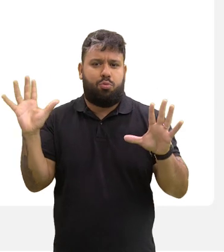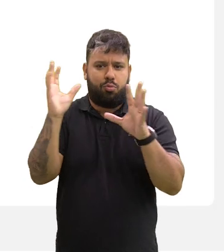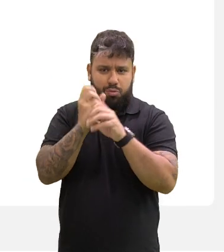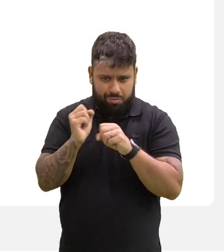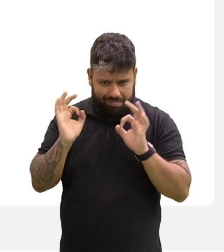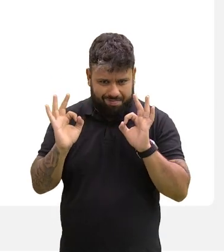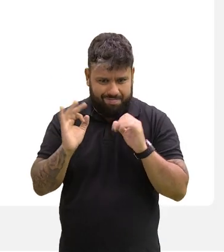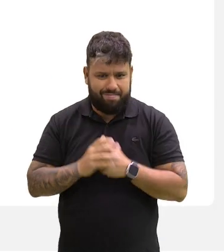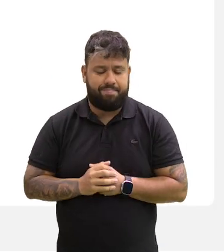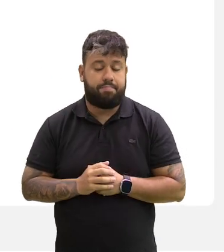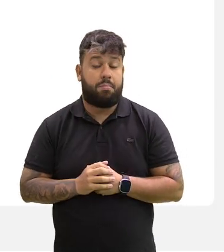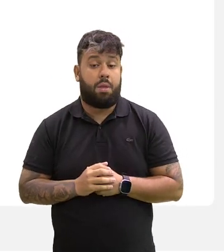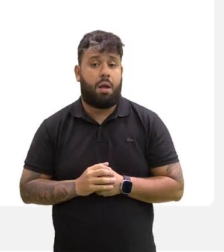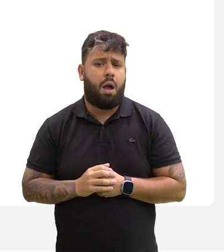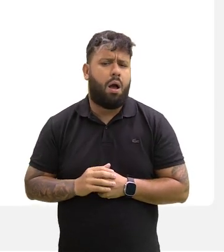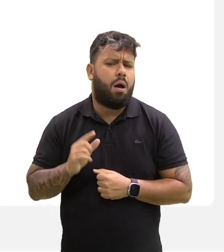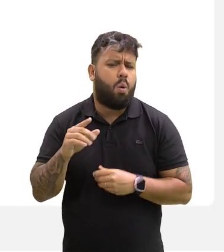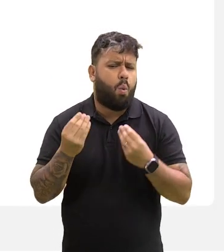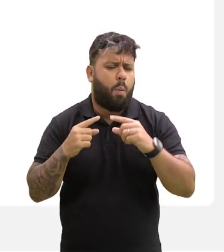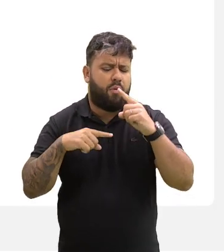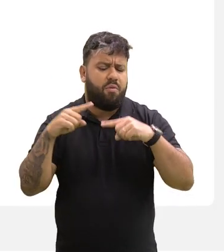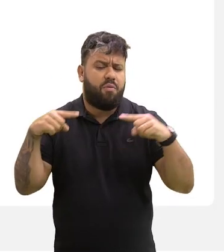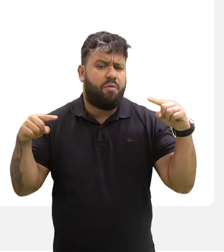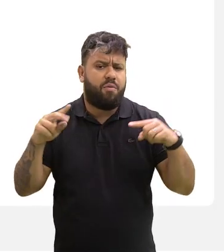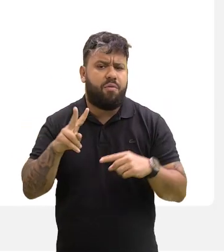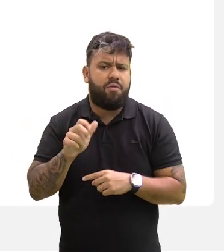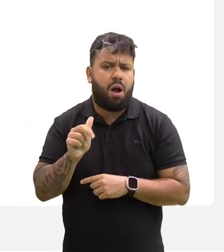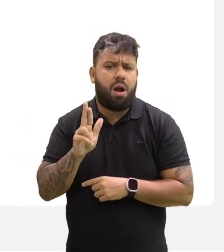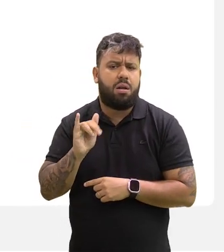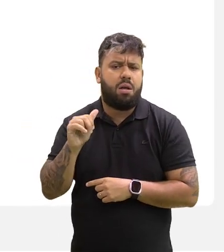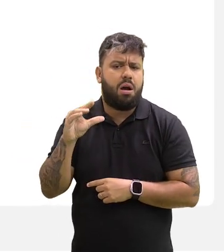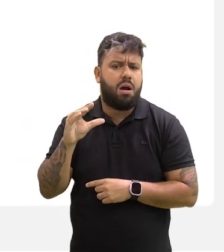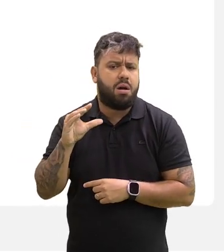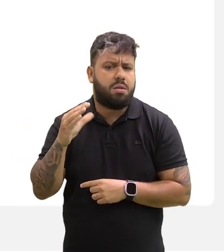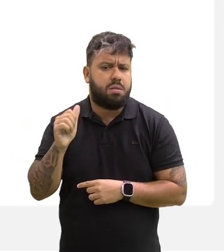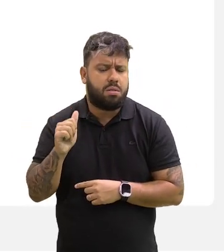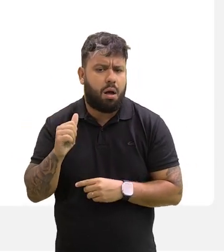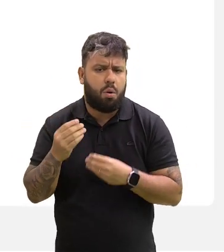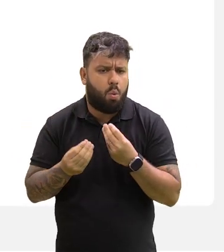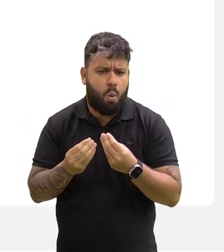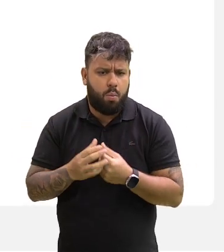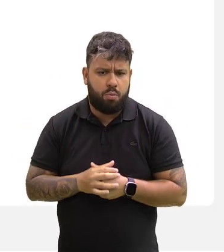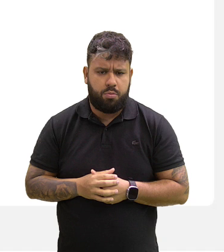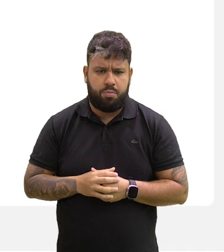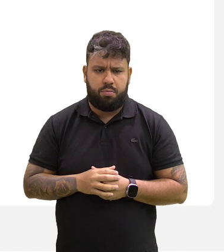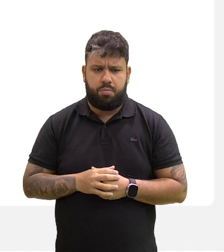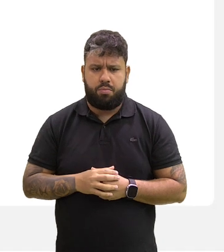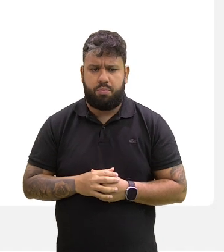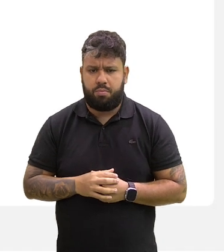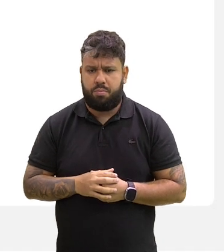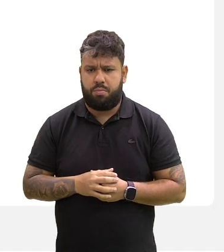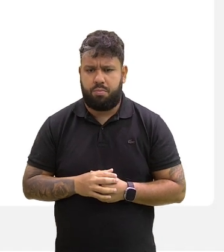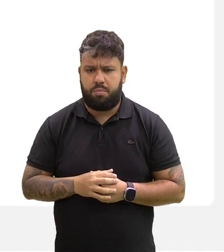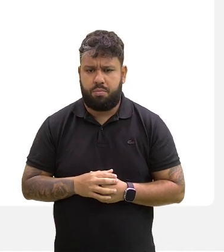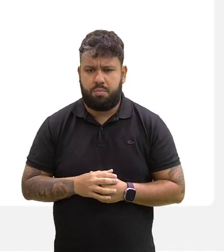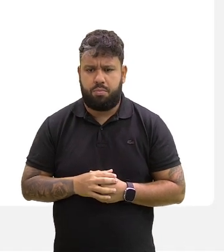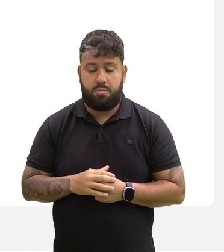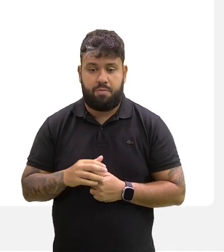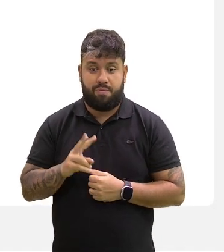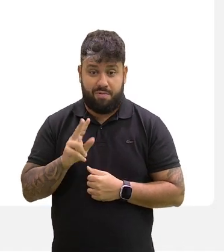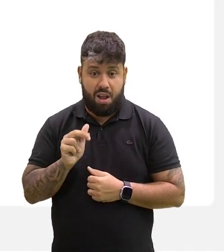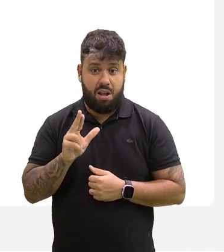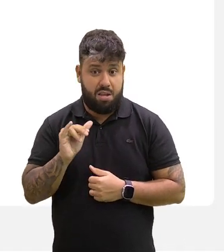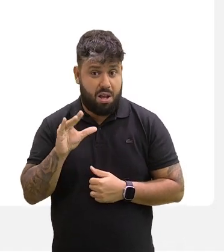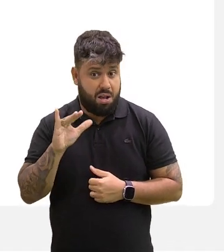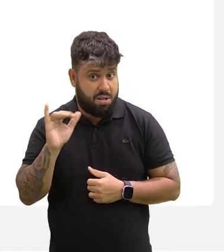variância desses valores é dada por, a variância é igual ao somatório